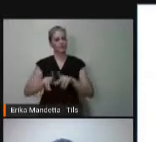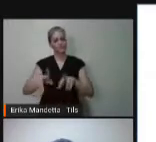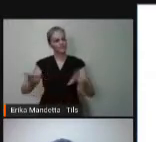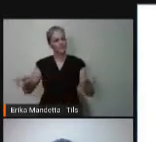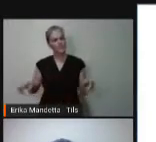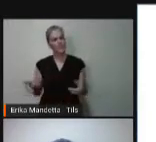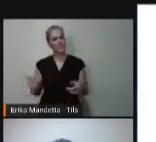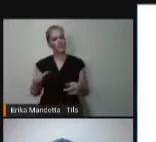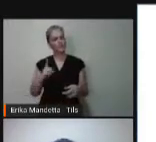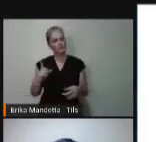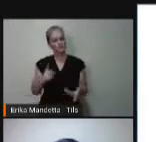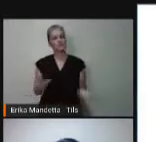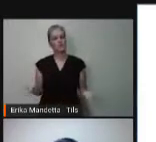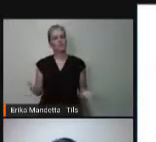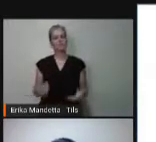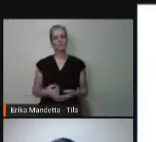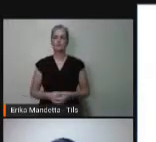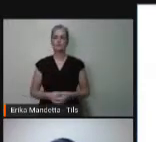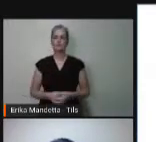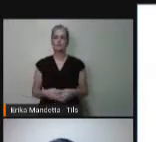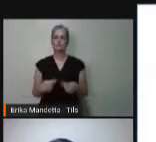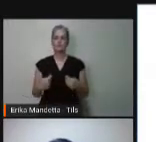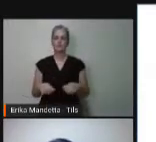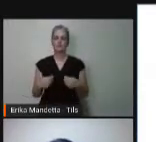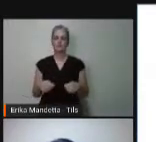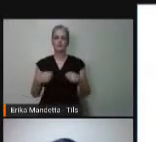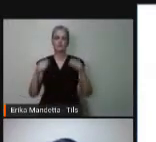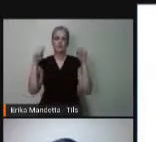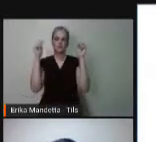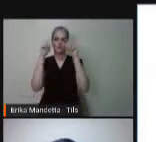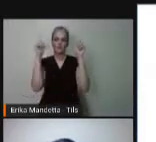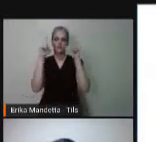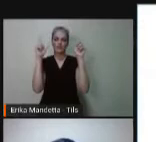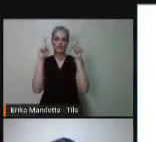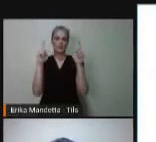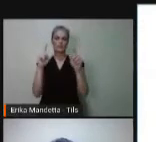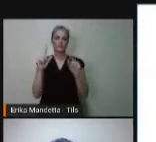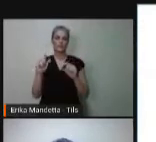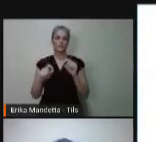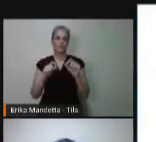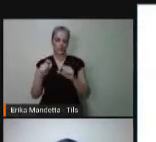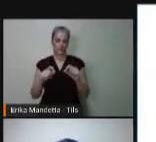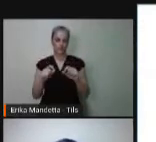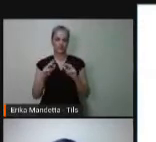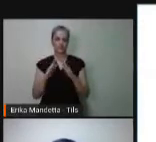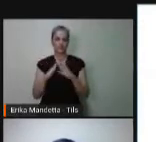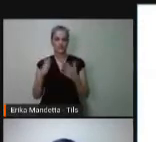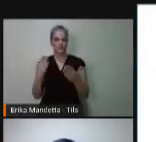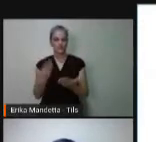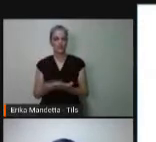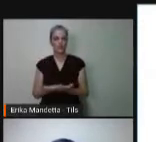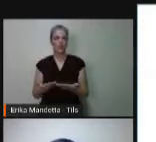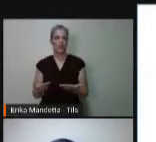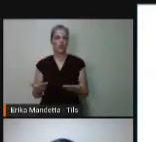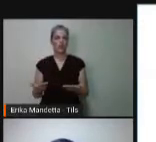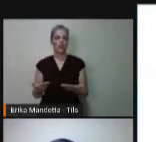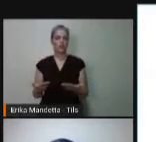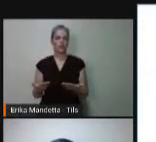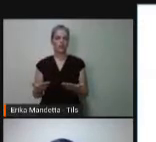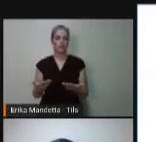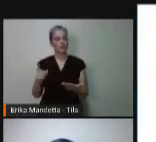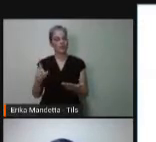né? Então, a gente tem que prestar bastante atenção, porque a escola, ela faz parte dessa